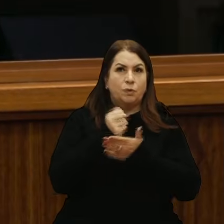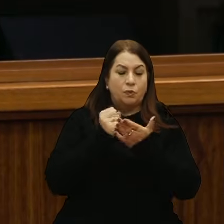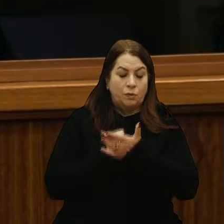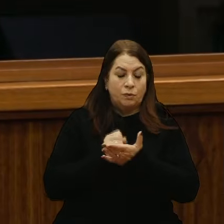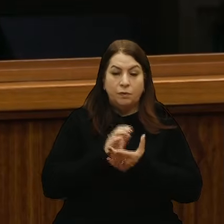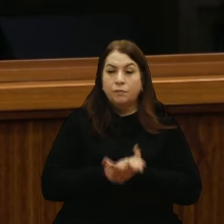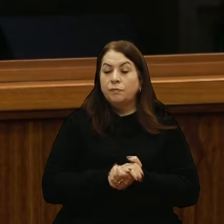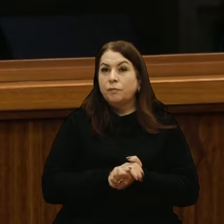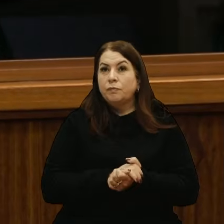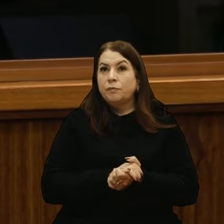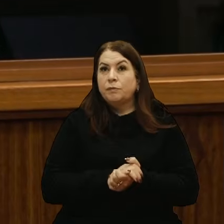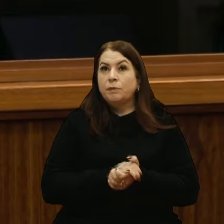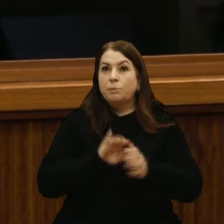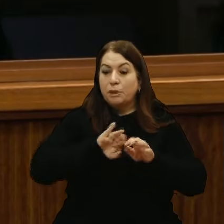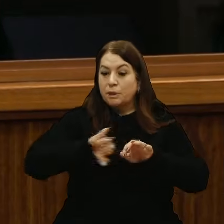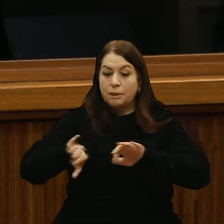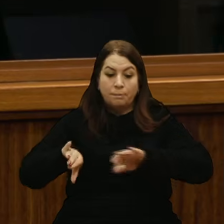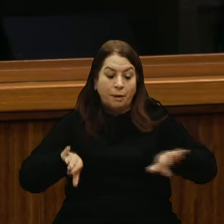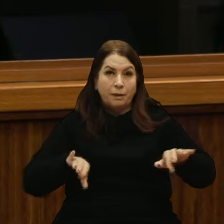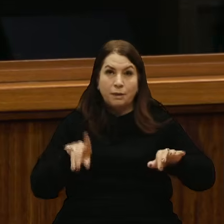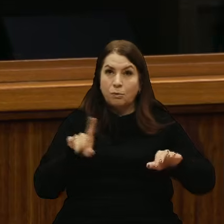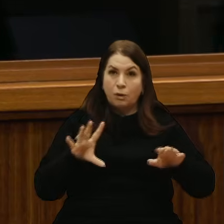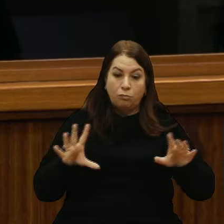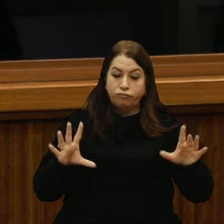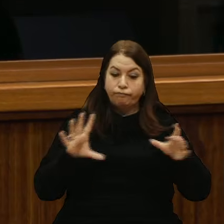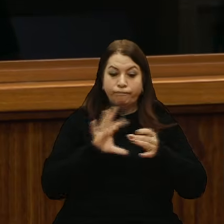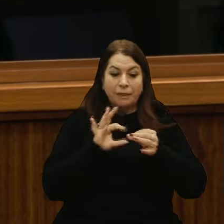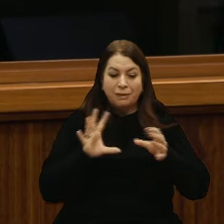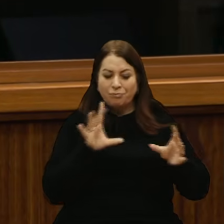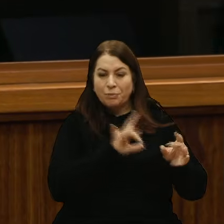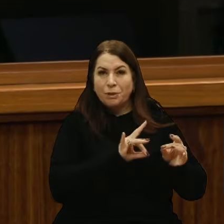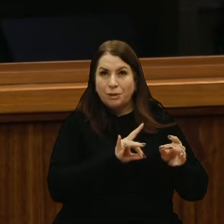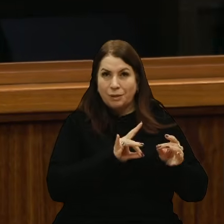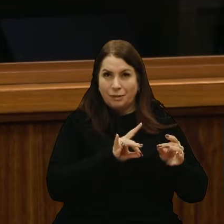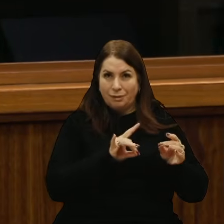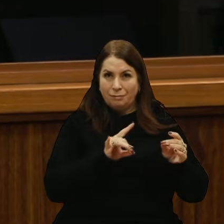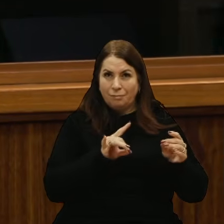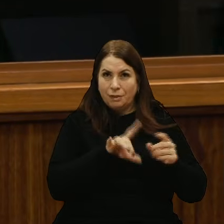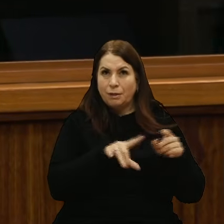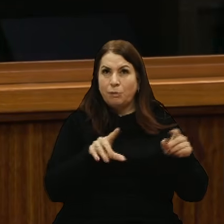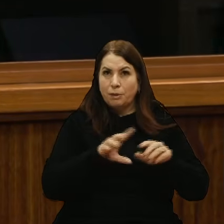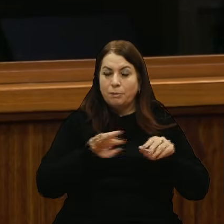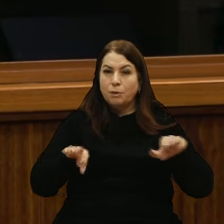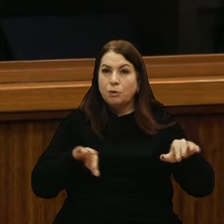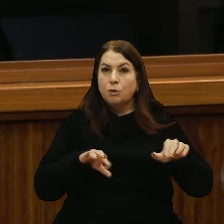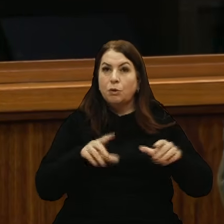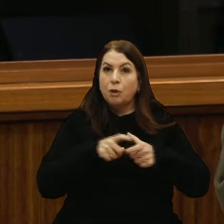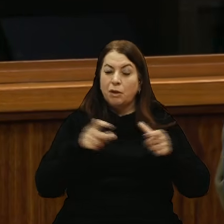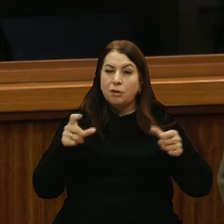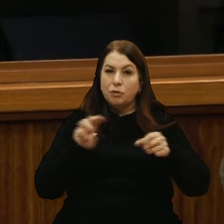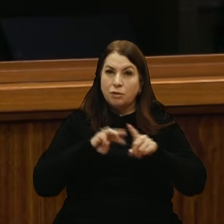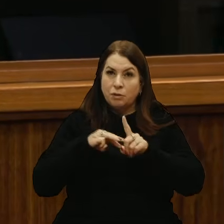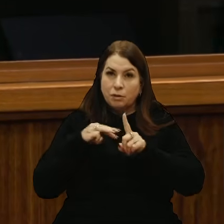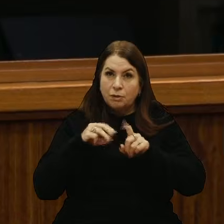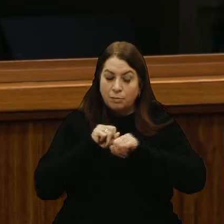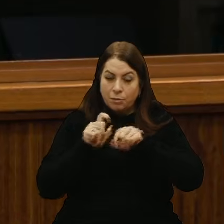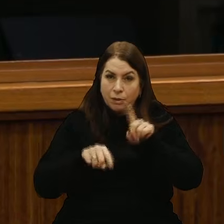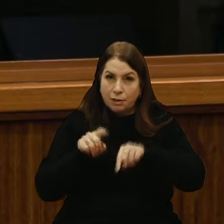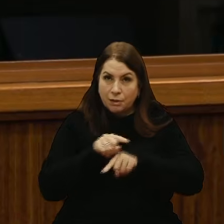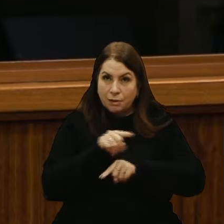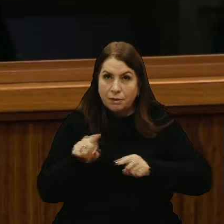contratos para separação e não contaminação dos resíduos. E os grandes mercados, existiam contrato que